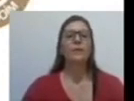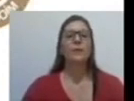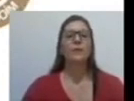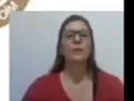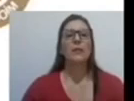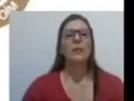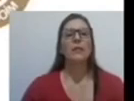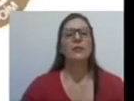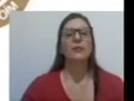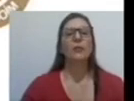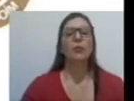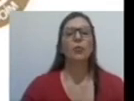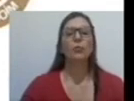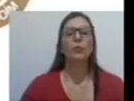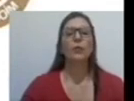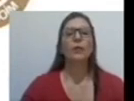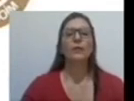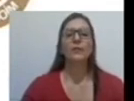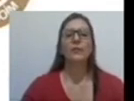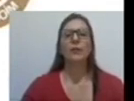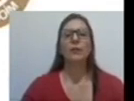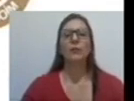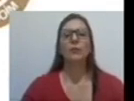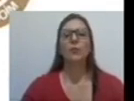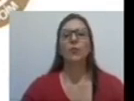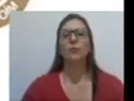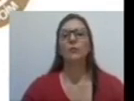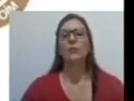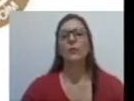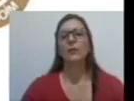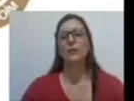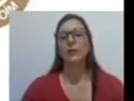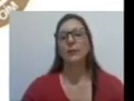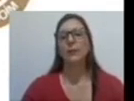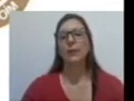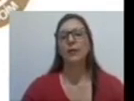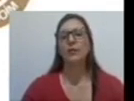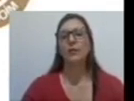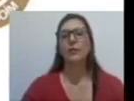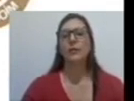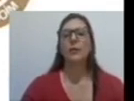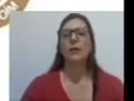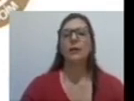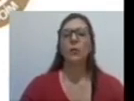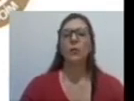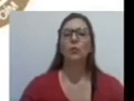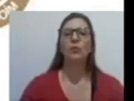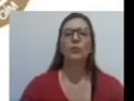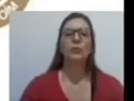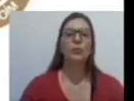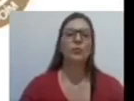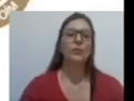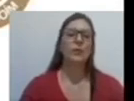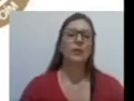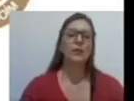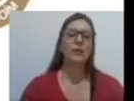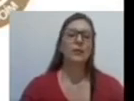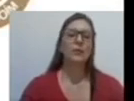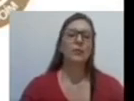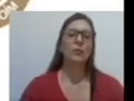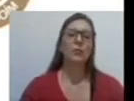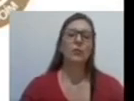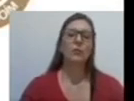Nós temos aqui a alergia ao glúten, alergia aos ovos, alergia a peixe, a moluscos,